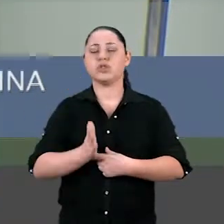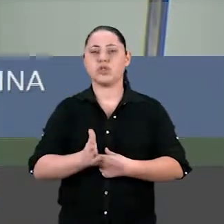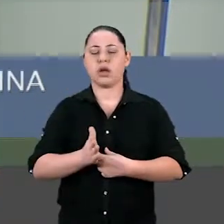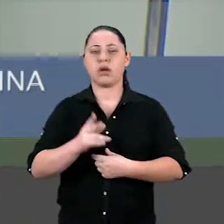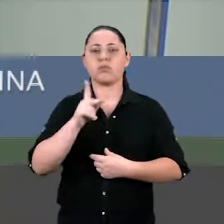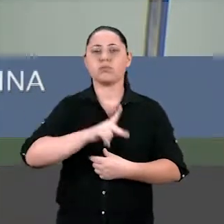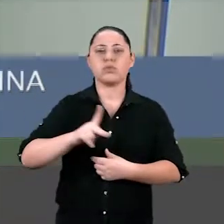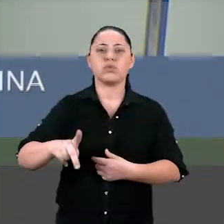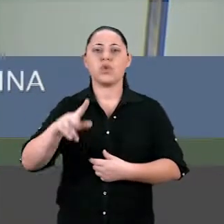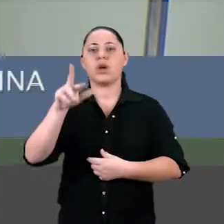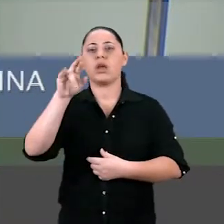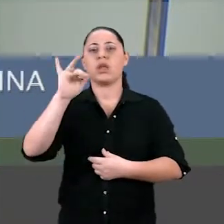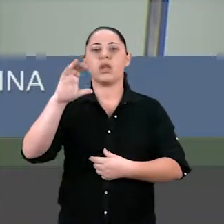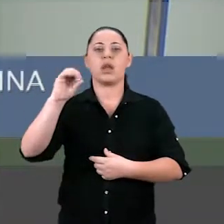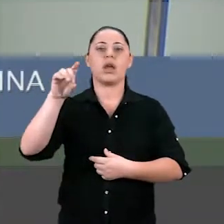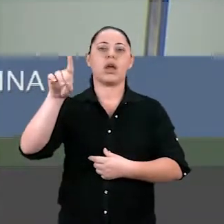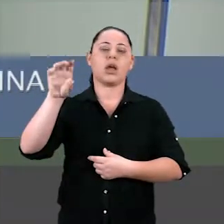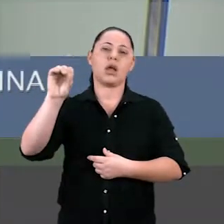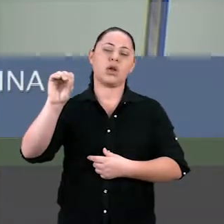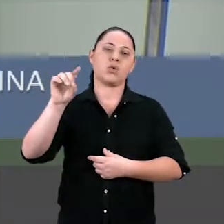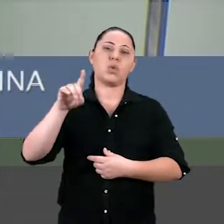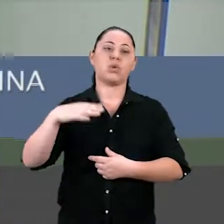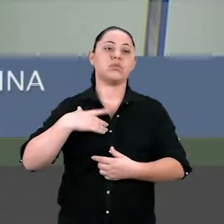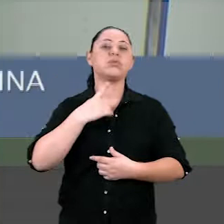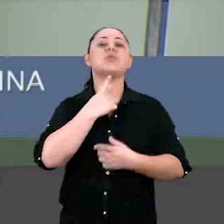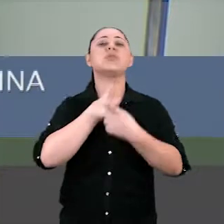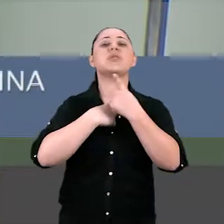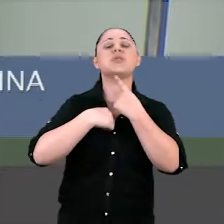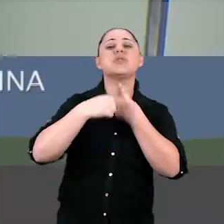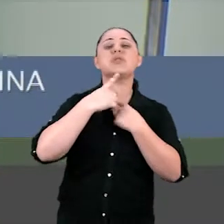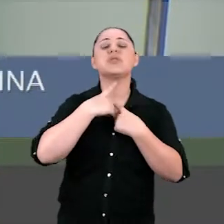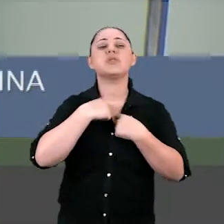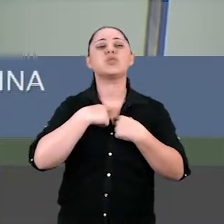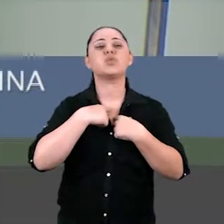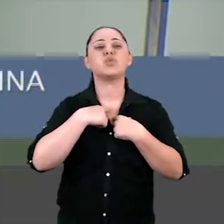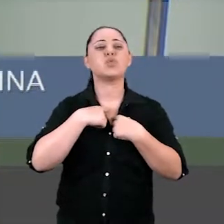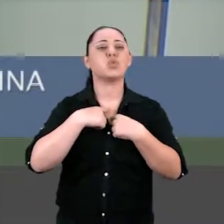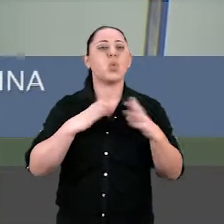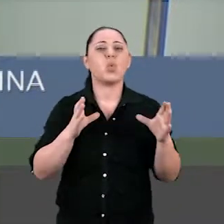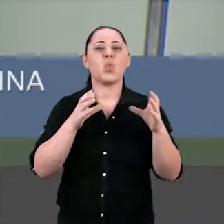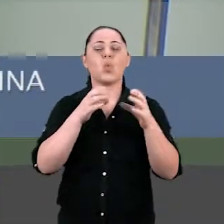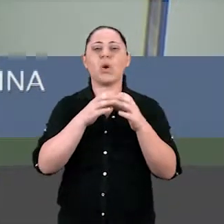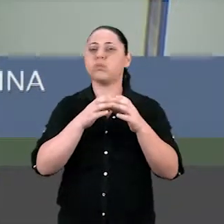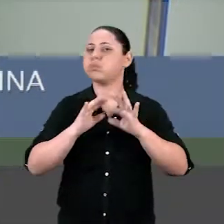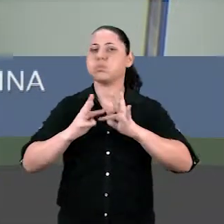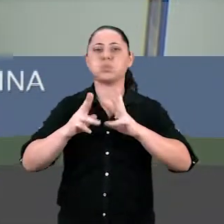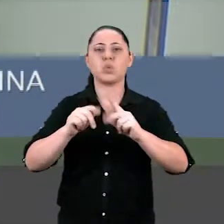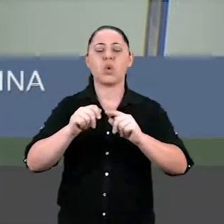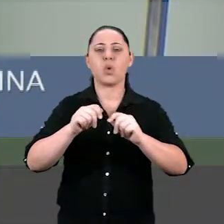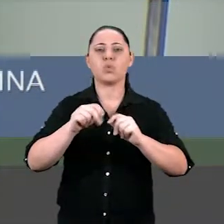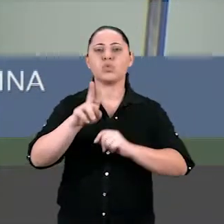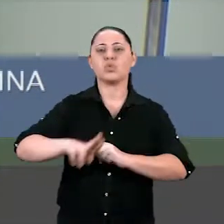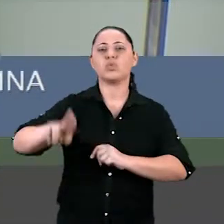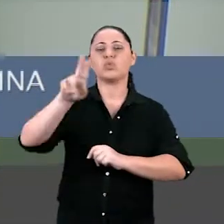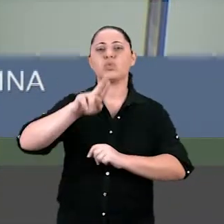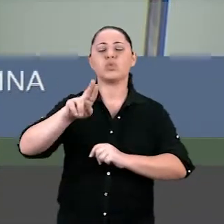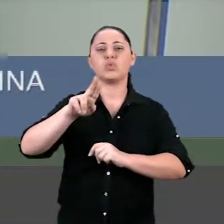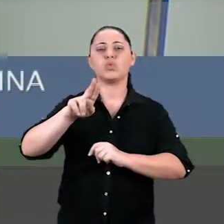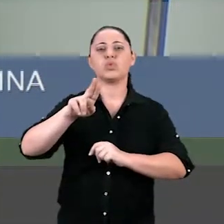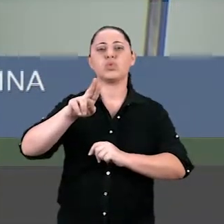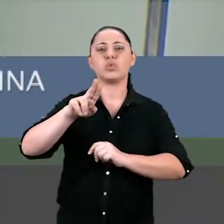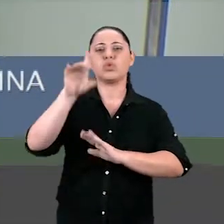professor Ricardo, que é o desejo coletivo pelo uso do direito penal. Ou de que maneira o nosso